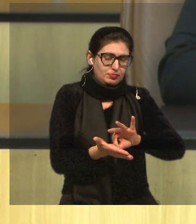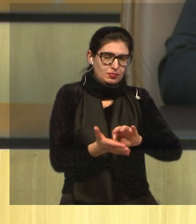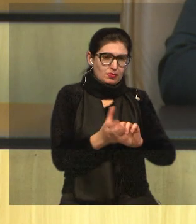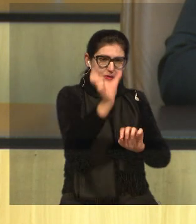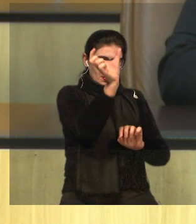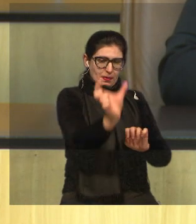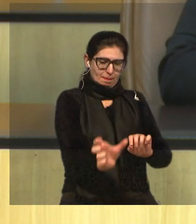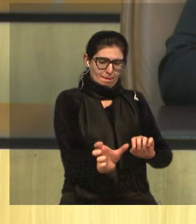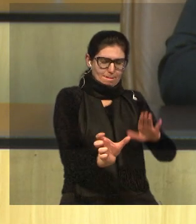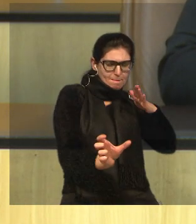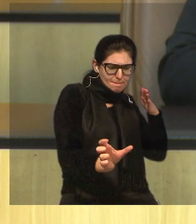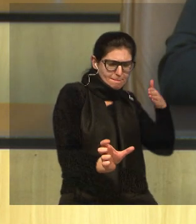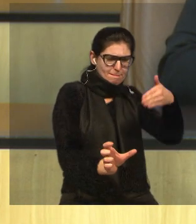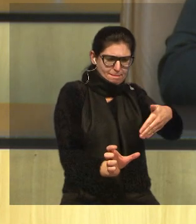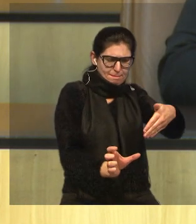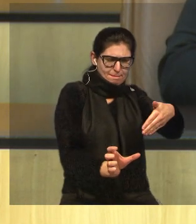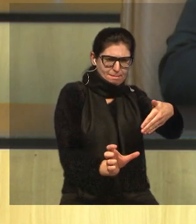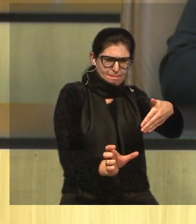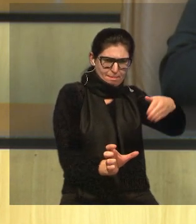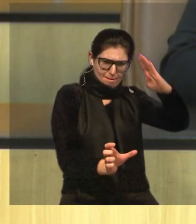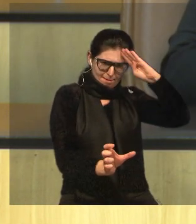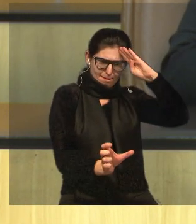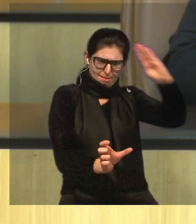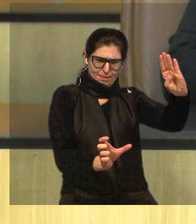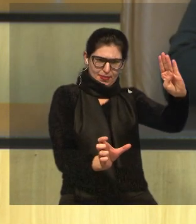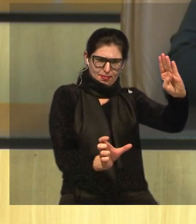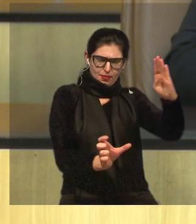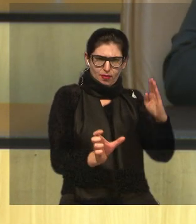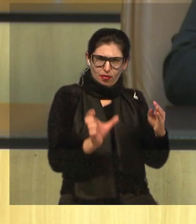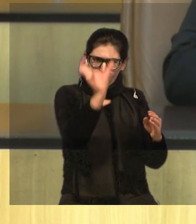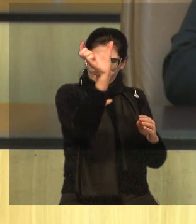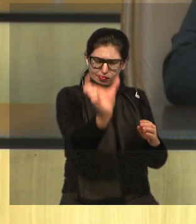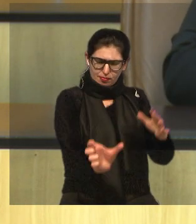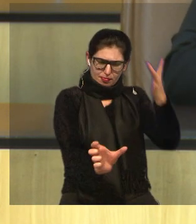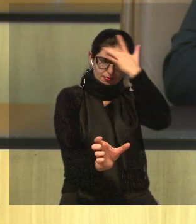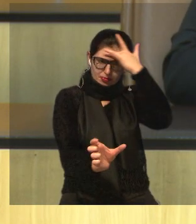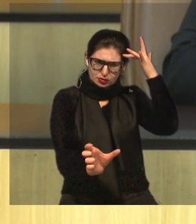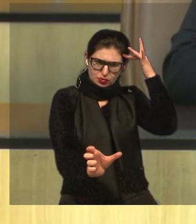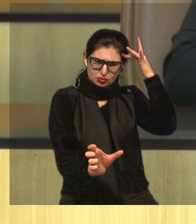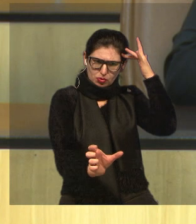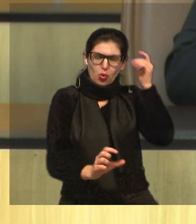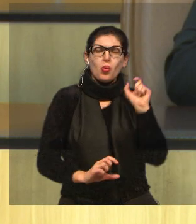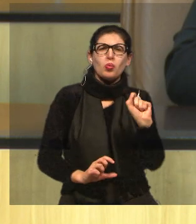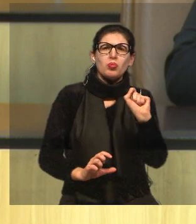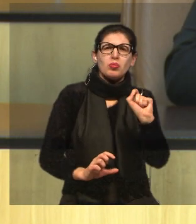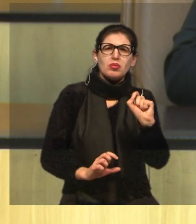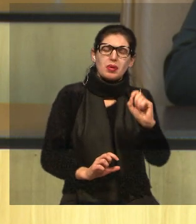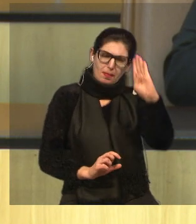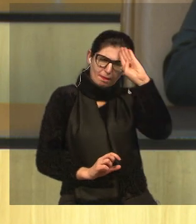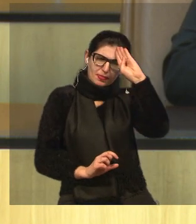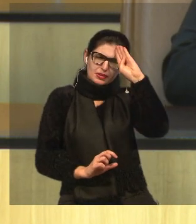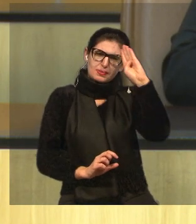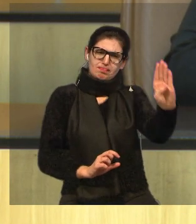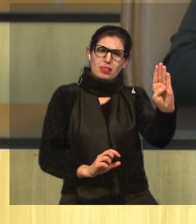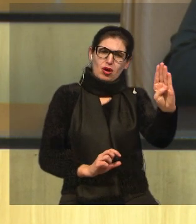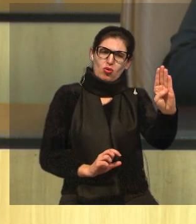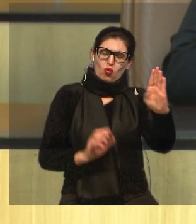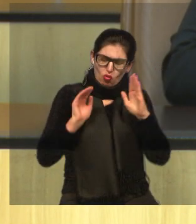prioridade absoluta. E aqui fica essa questão para nós. O que é prioridade